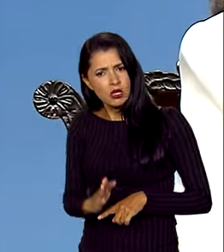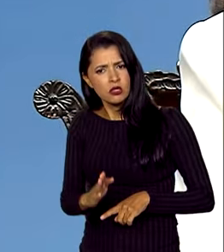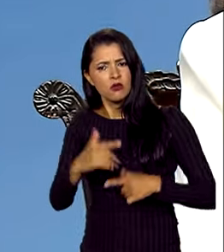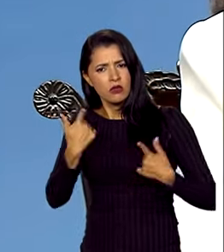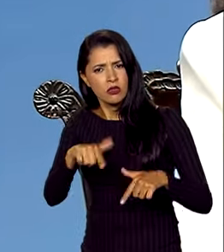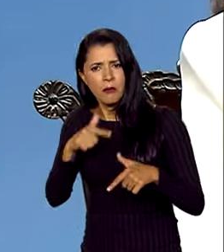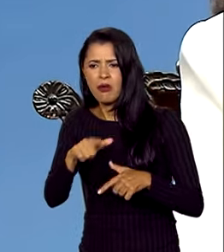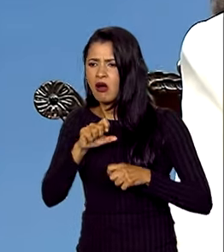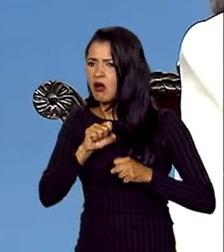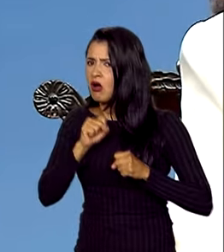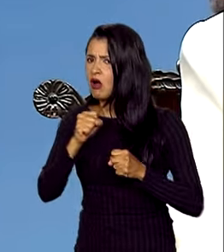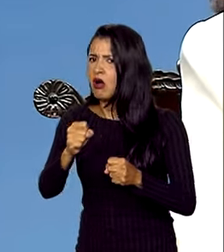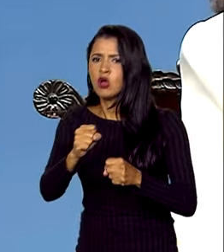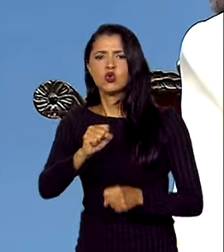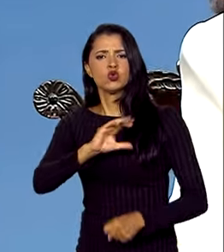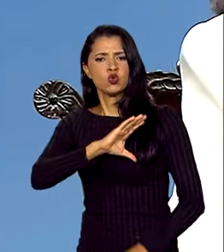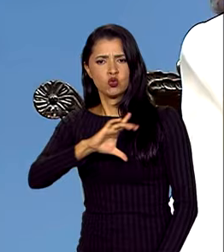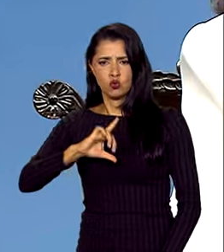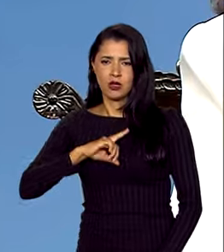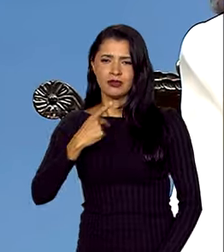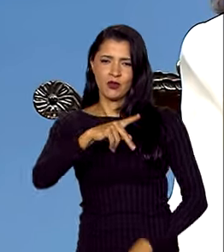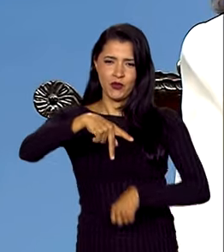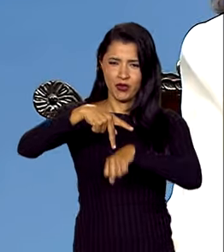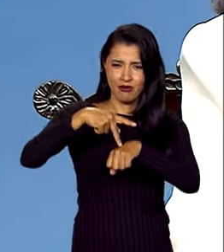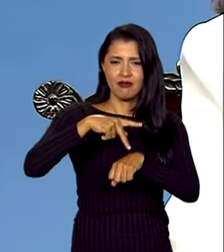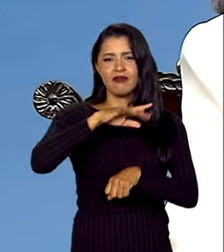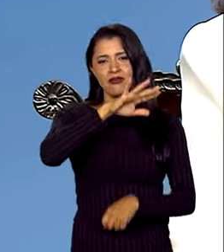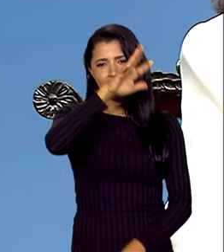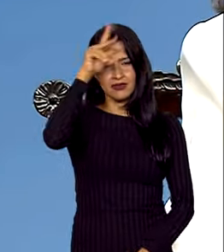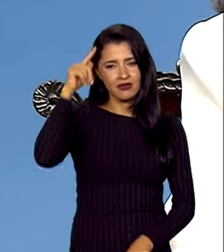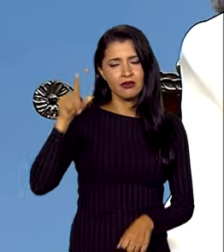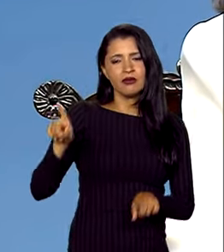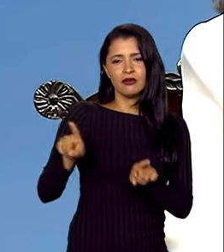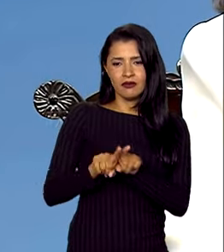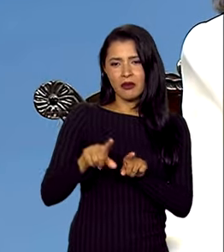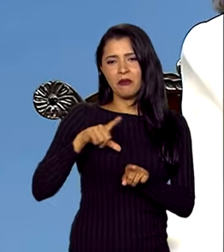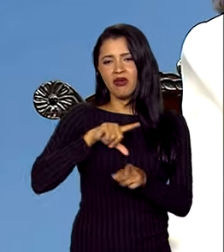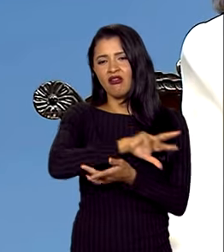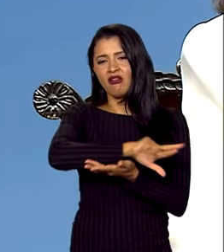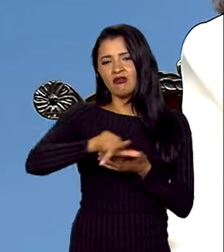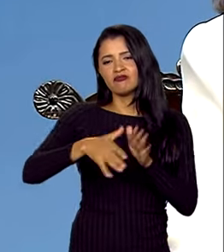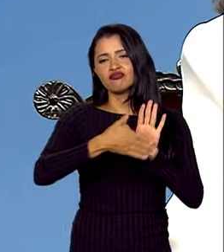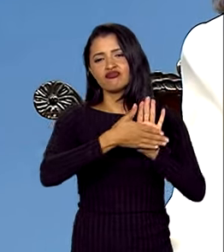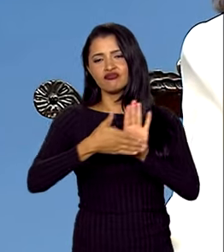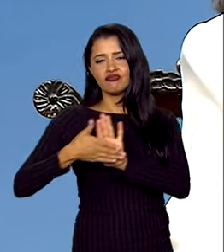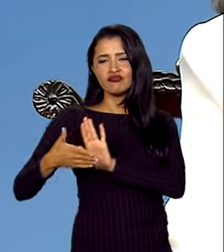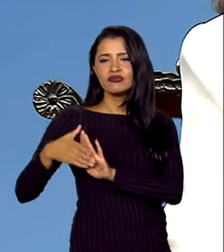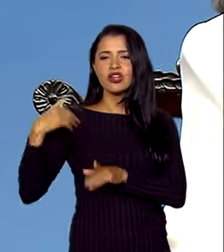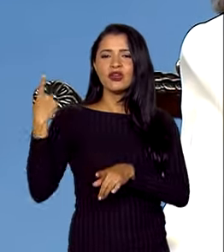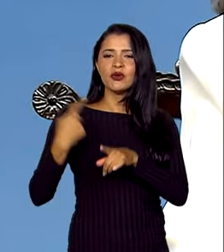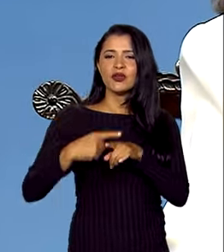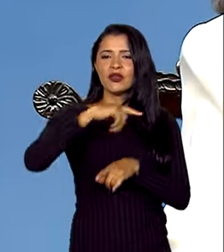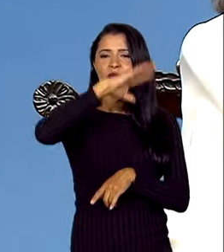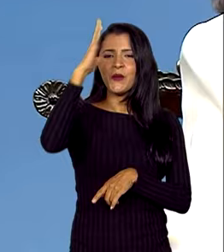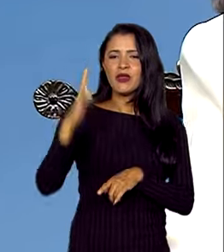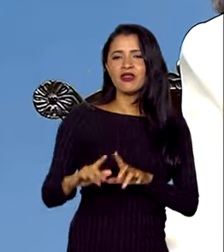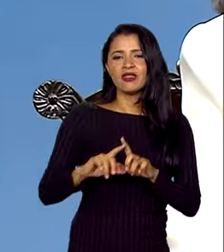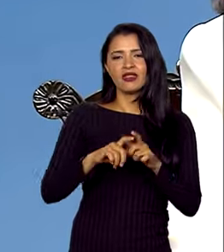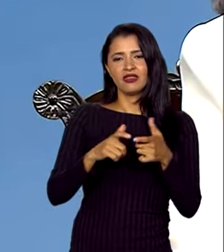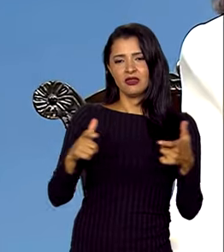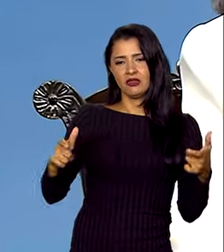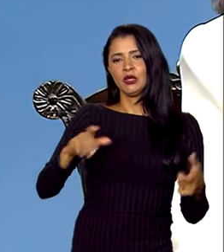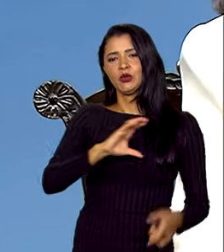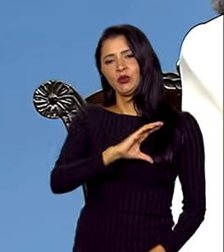coordenação entre os países amazônicos e vai chegar também com várias propostas, porque o Brasil está expandindo essa